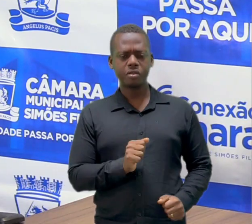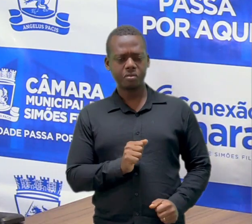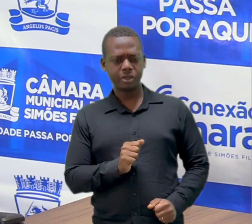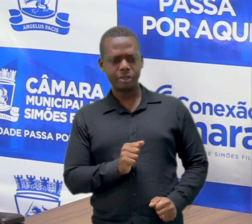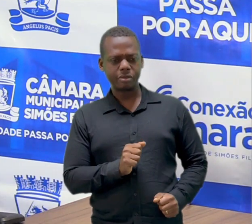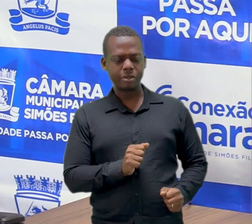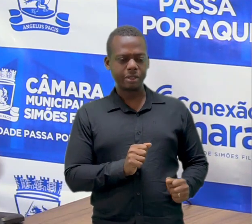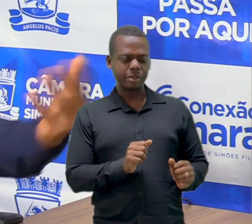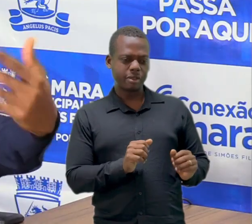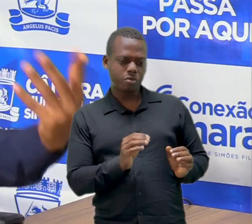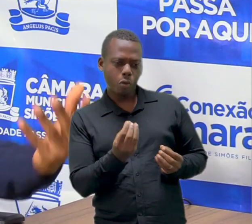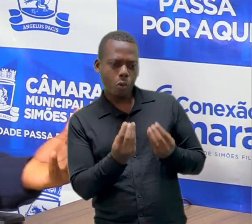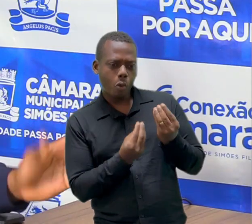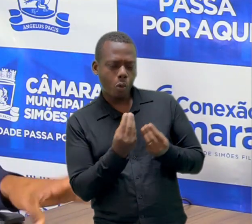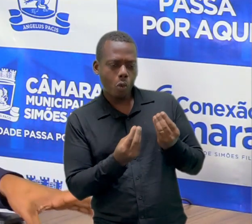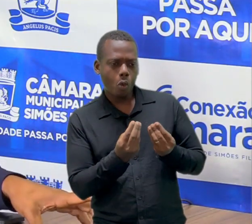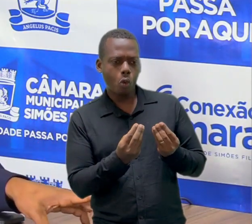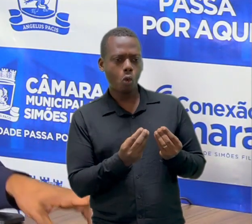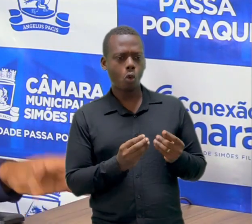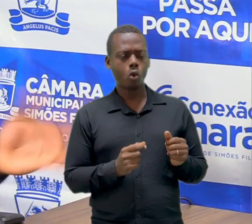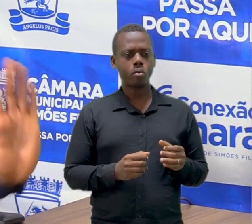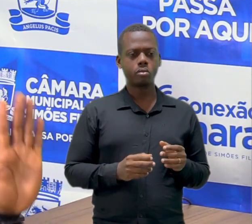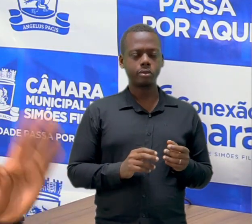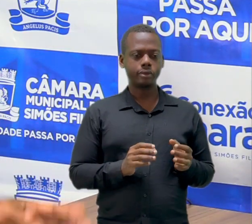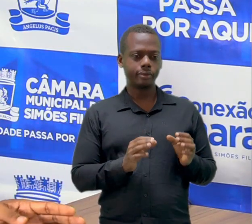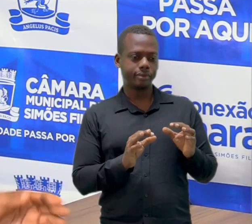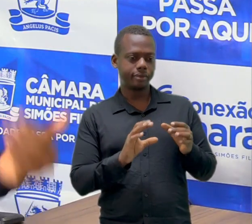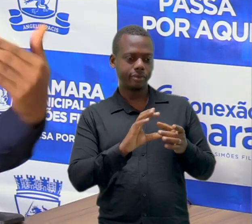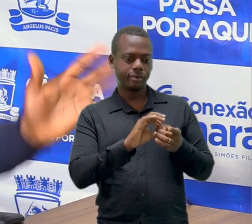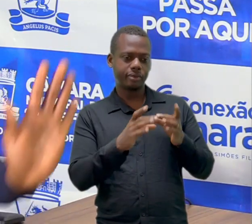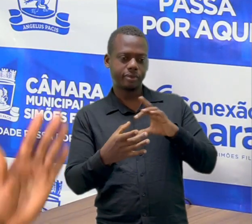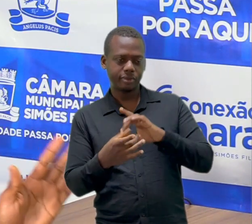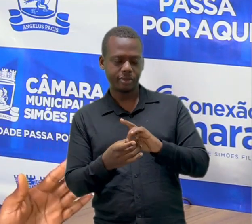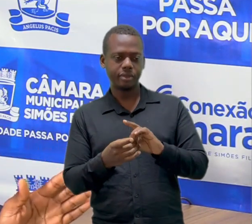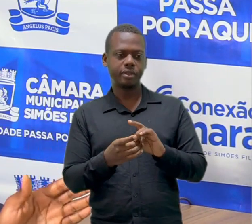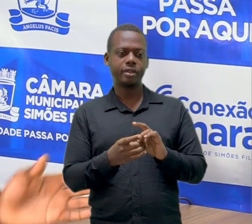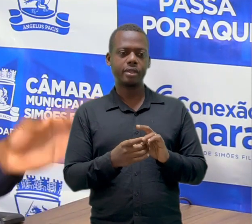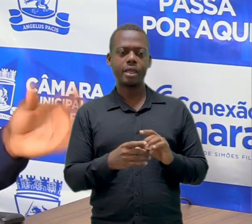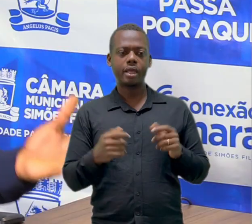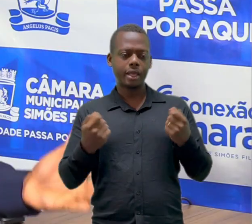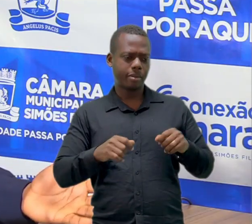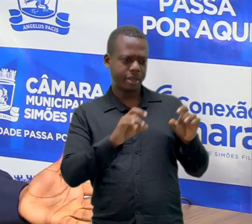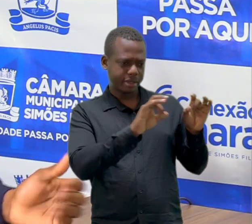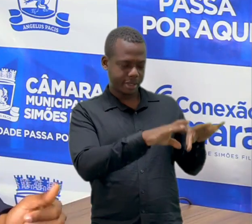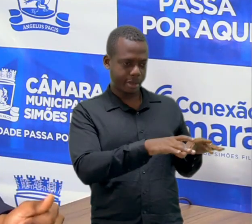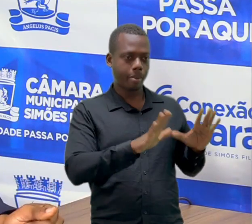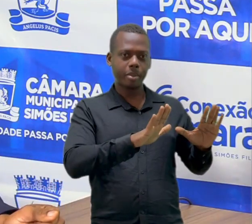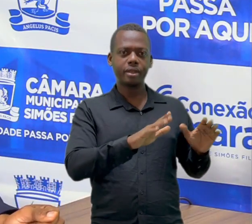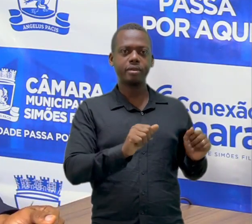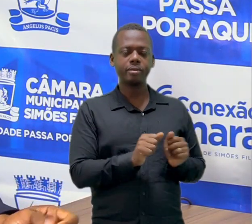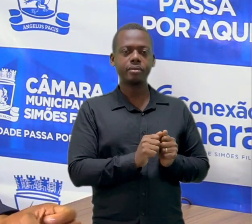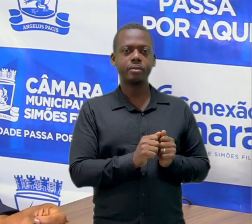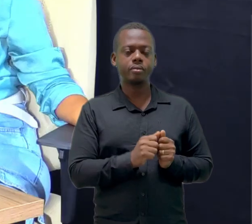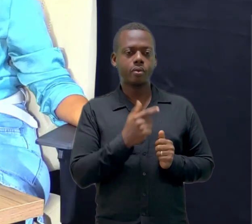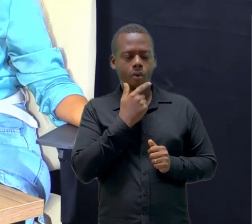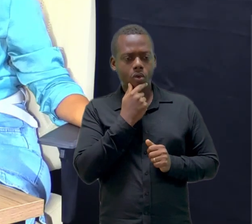tentar trazer para aquele contexto que ela Sim. participasse, porque ele poderia simplesmente continuar da forma que ele estava Sim. continuando, mas ele fez questão, né? Ele, Pra ela é ele, importante. ele